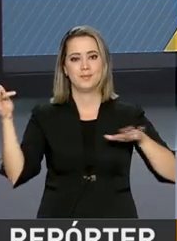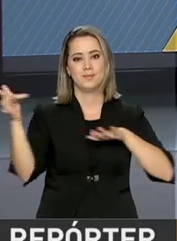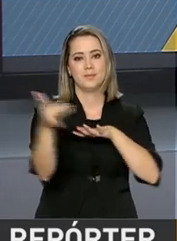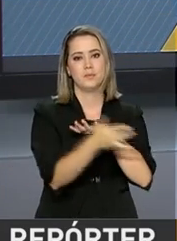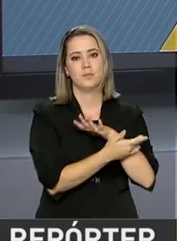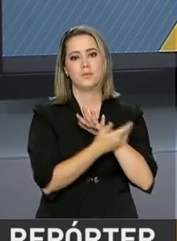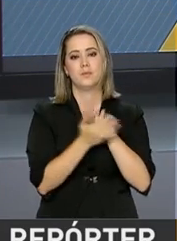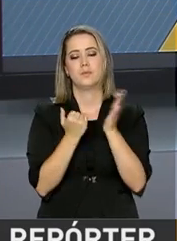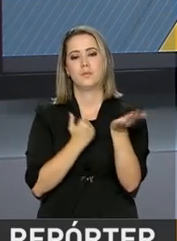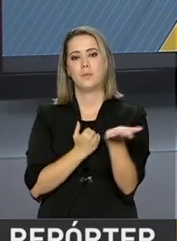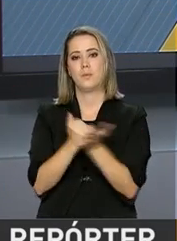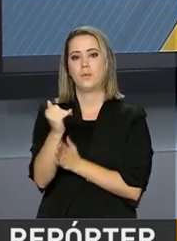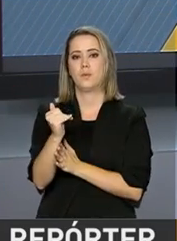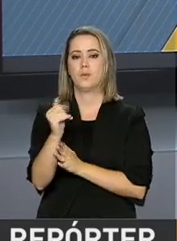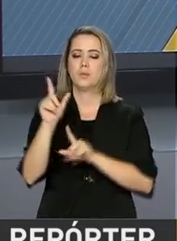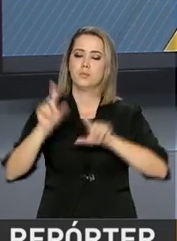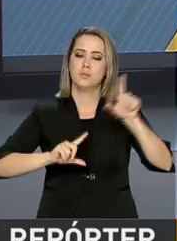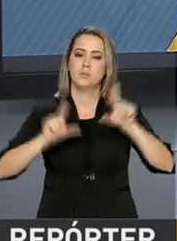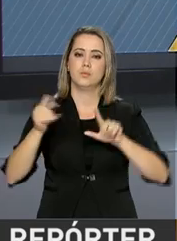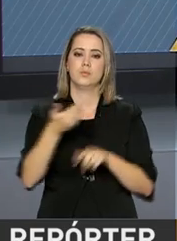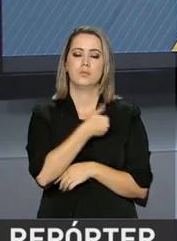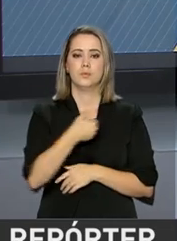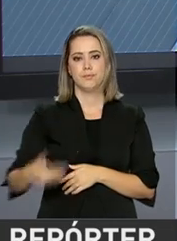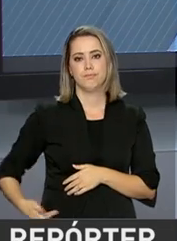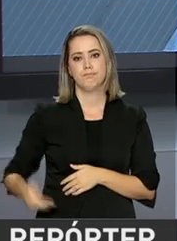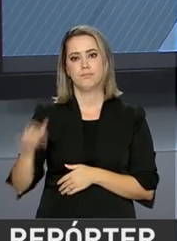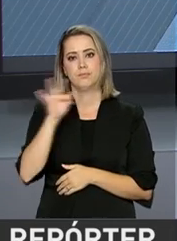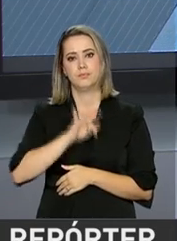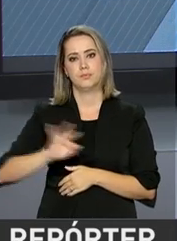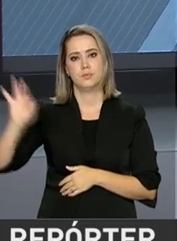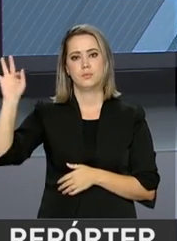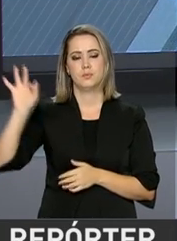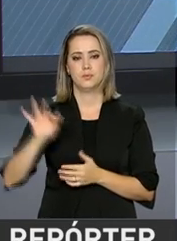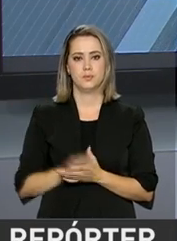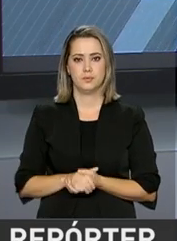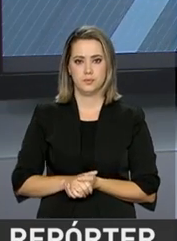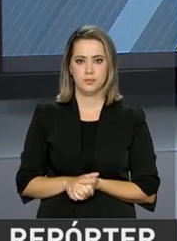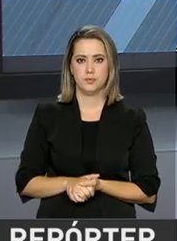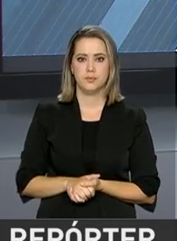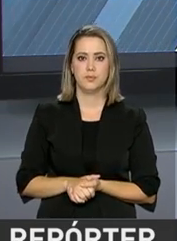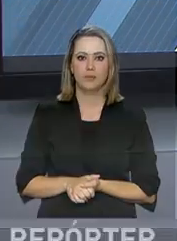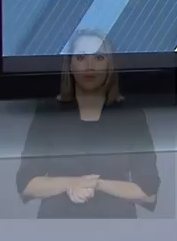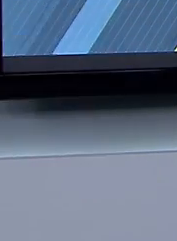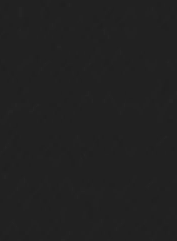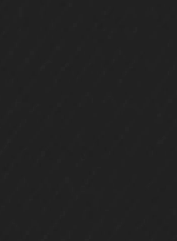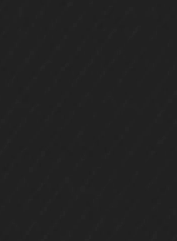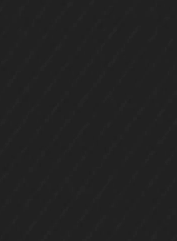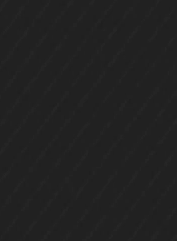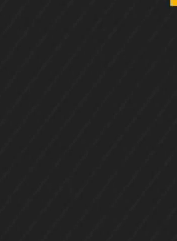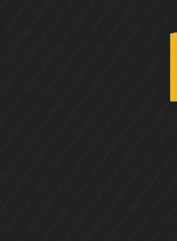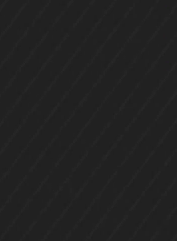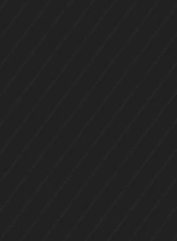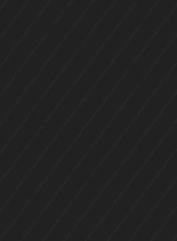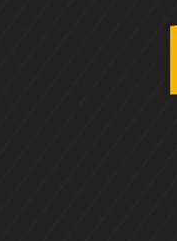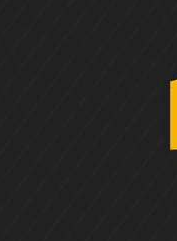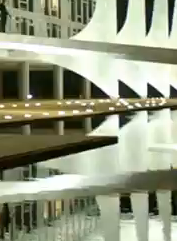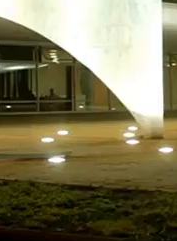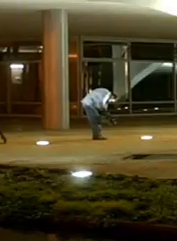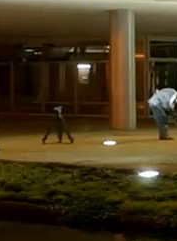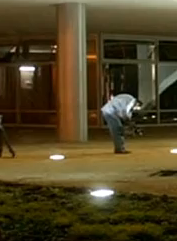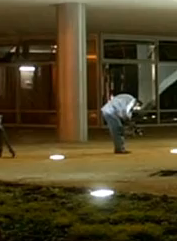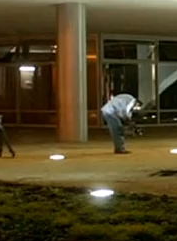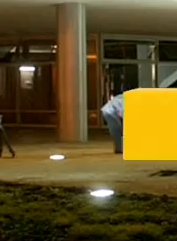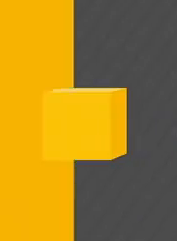em nossas redes sociais. Continue com a gente aqui na NBR, a TV do Governo Federal.